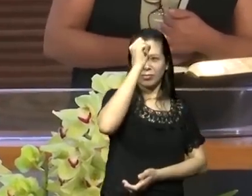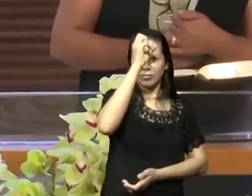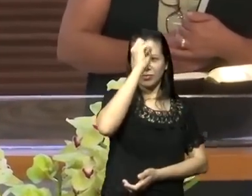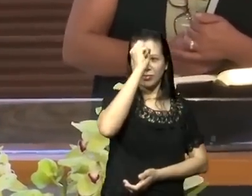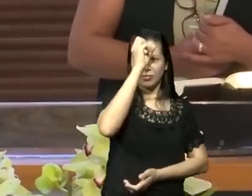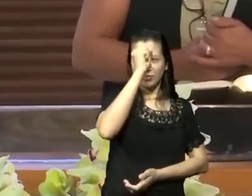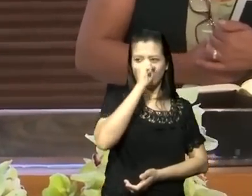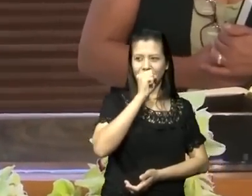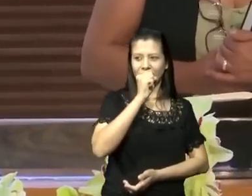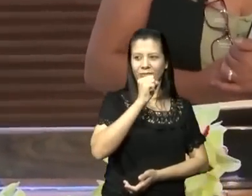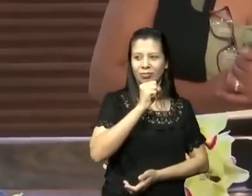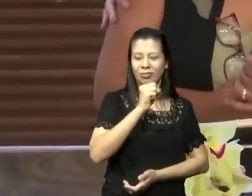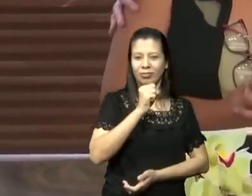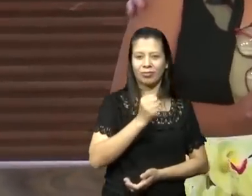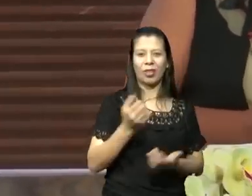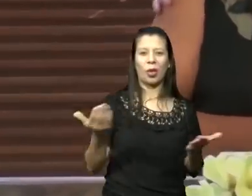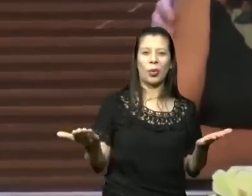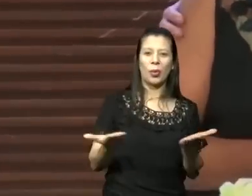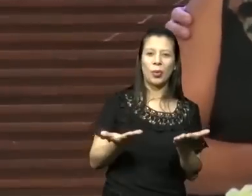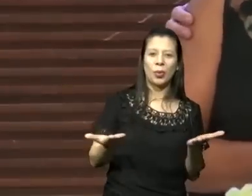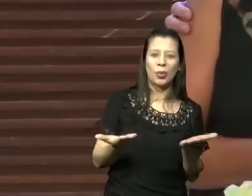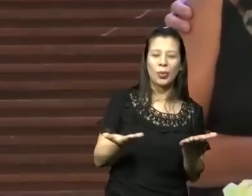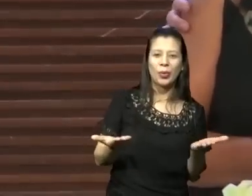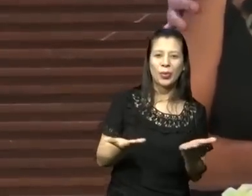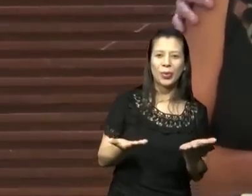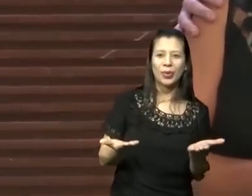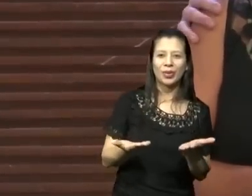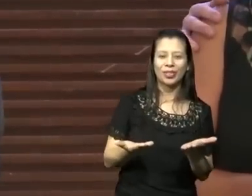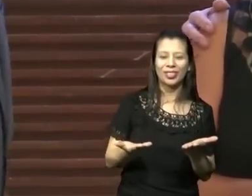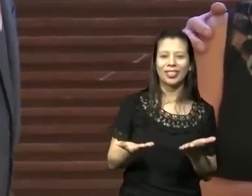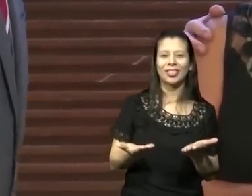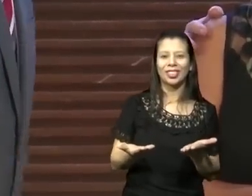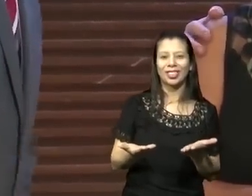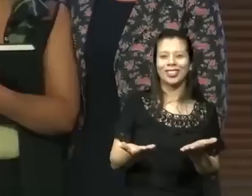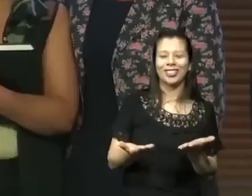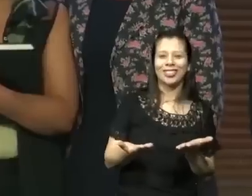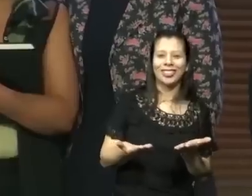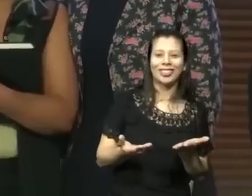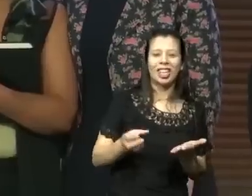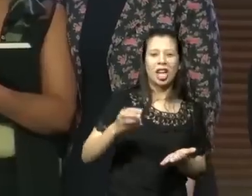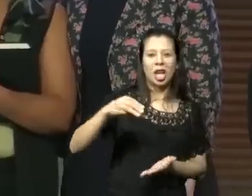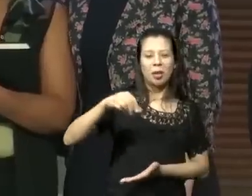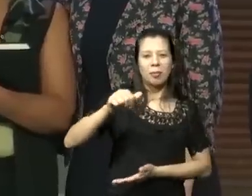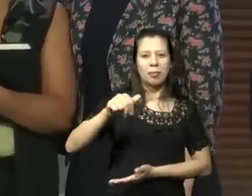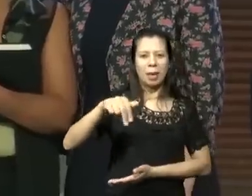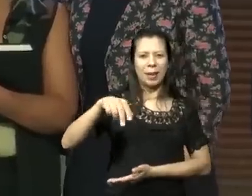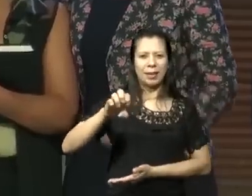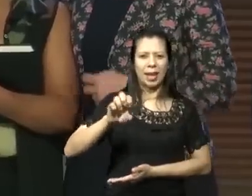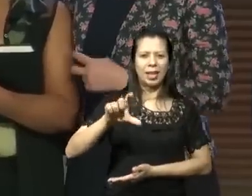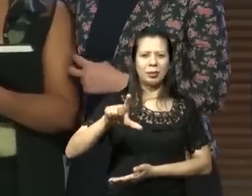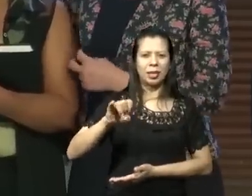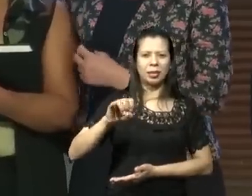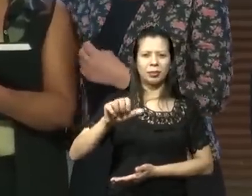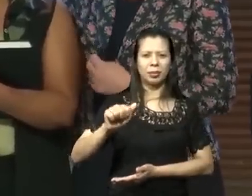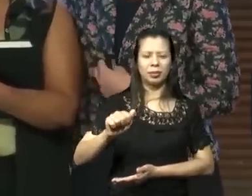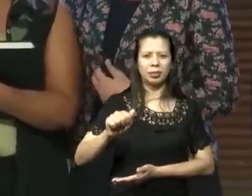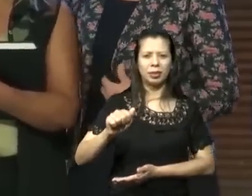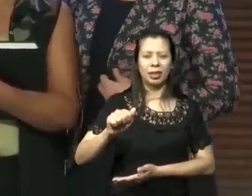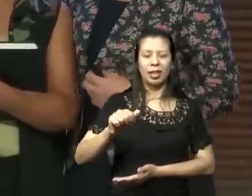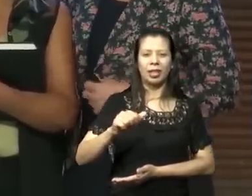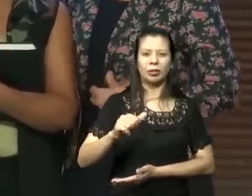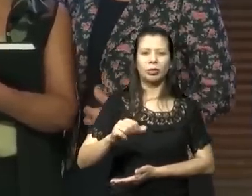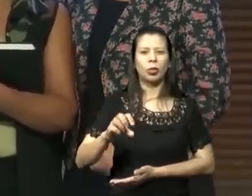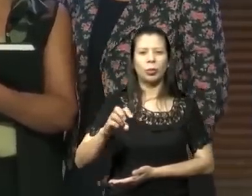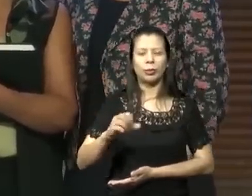batizada porque o que ela mais precisa a igreja tá cuidando dela quando ela precisa